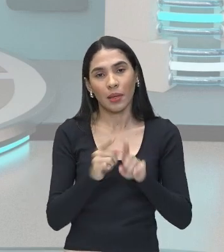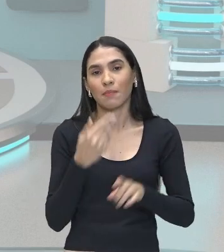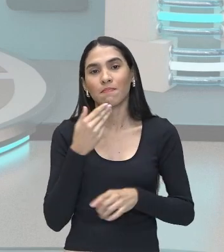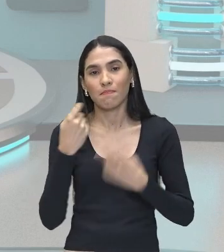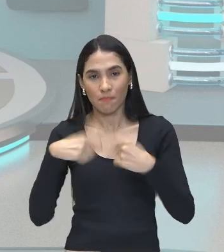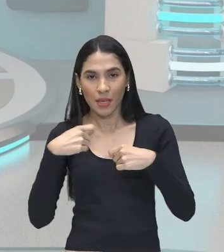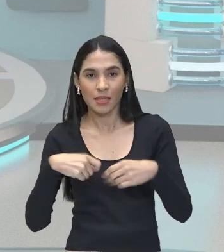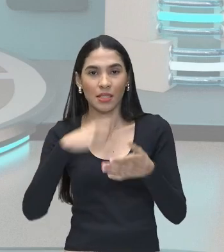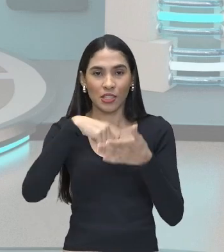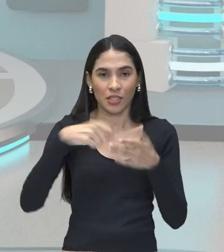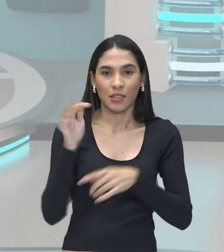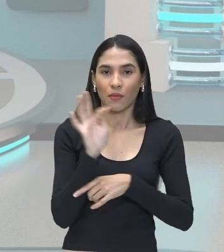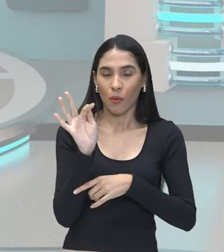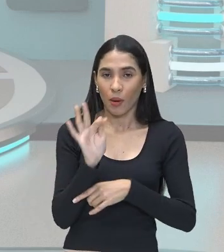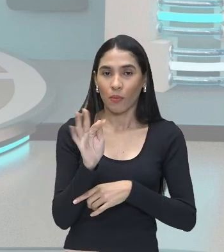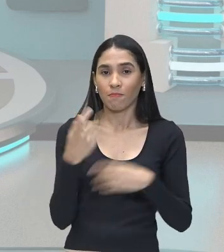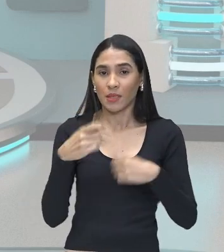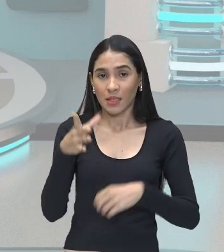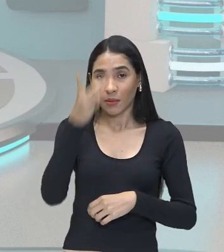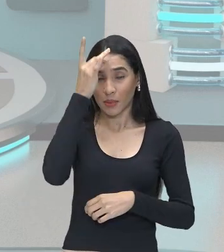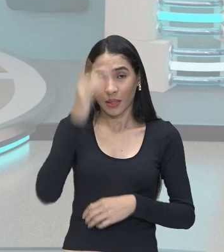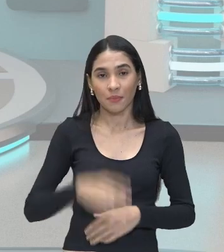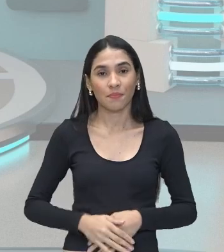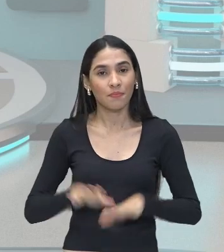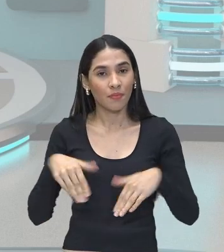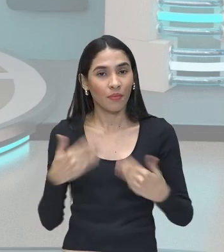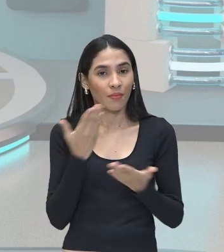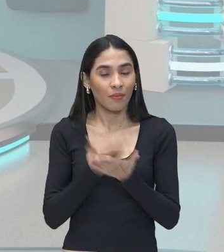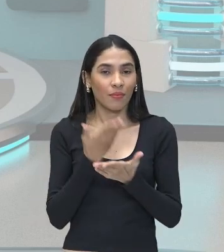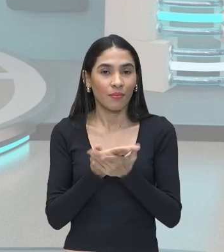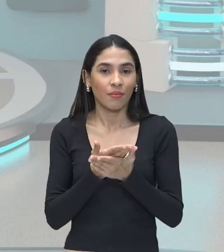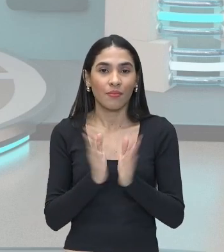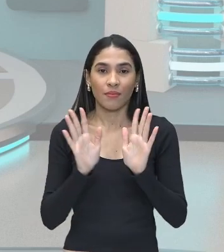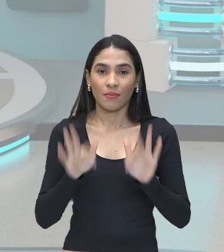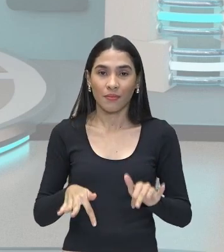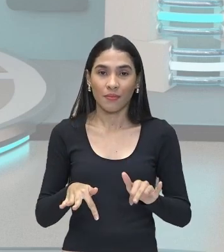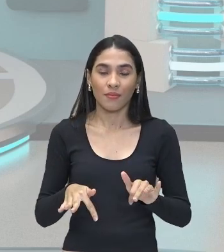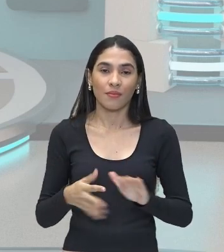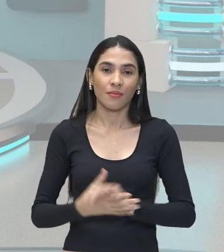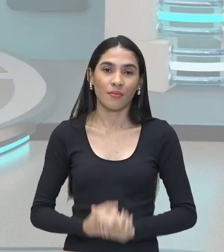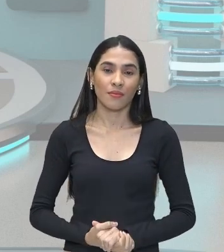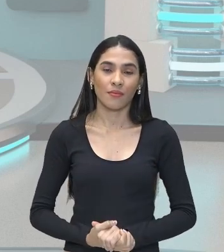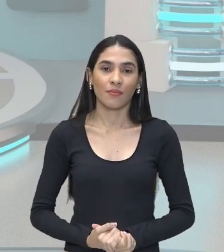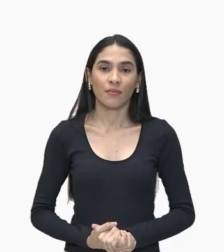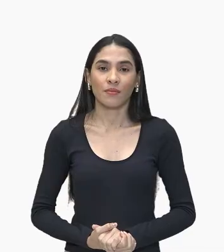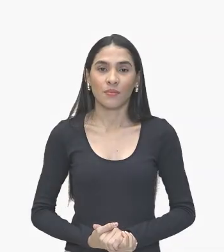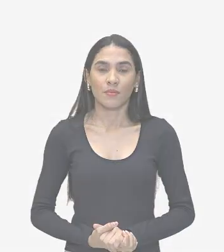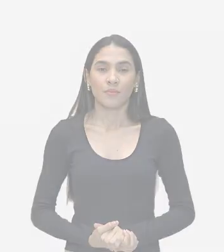importante dominar. Ok? Dito isto, vamos finalizar a nossa aula aqui.